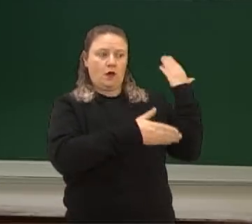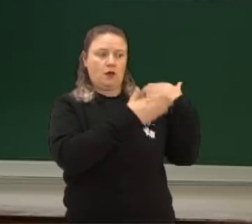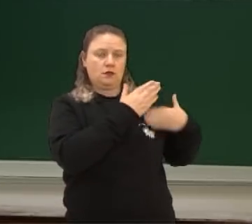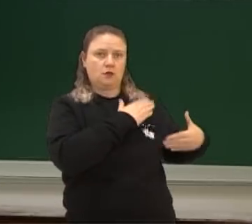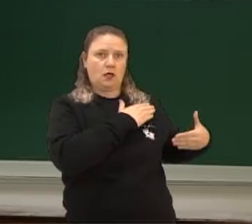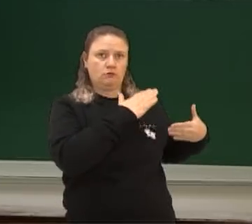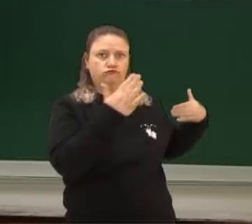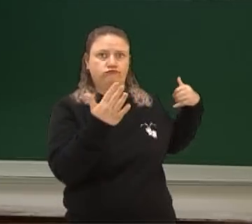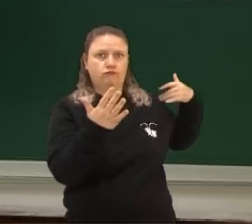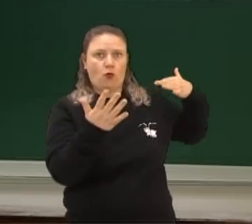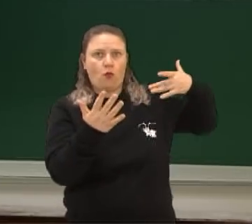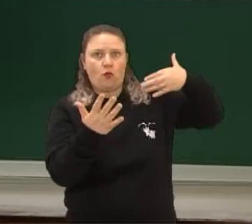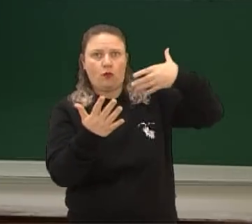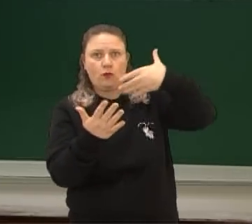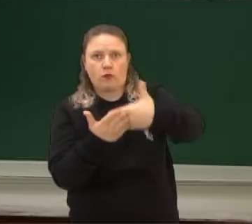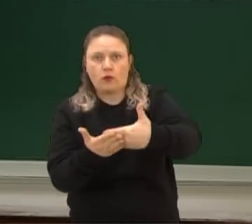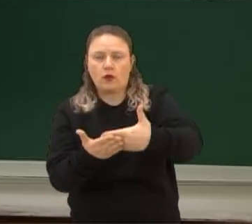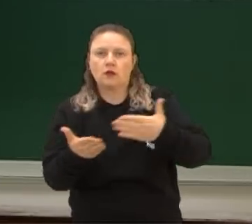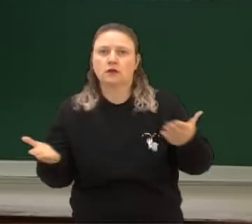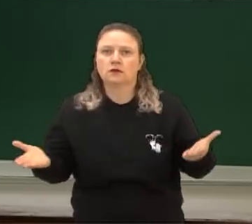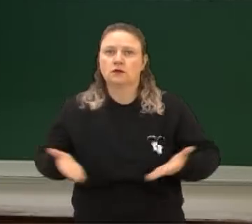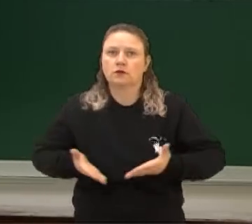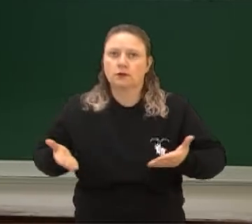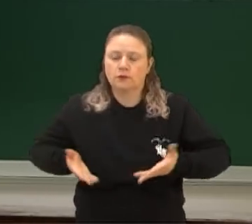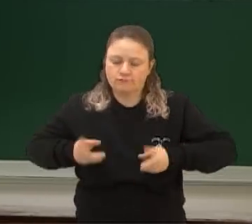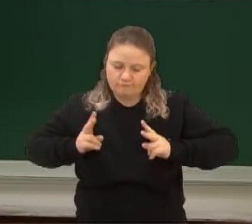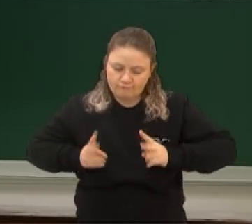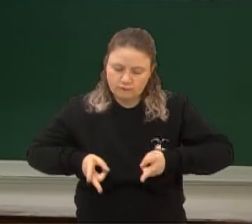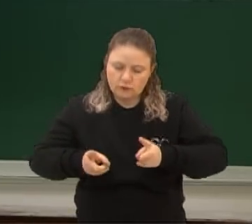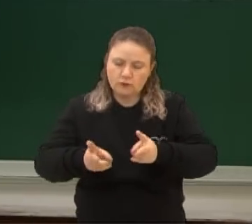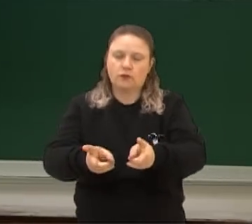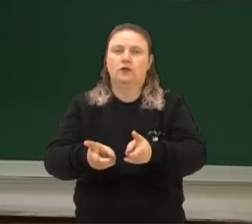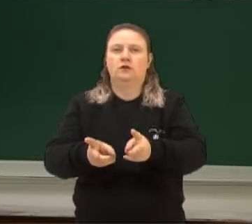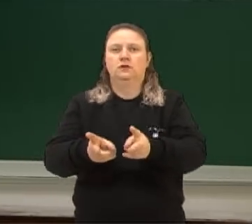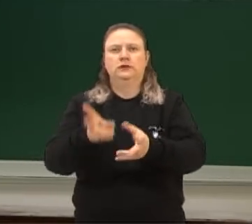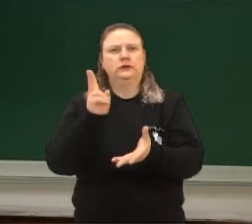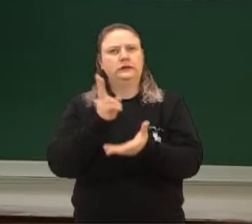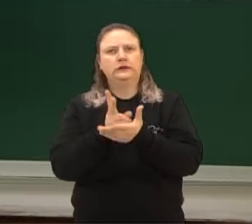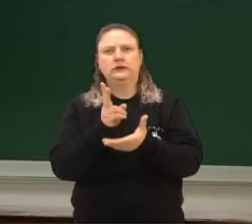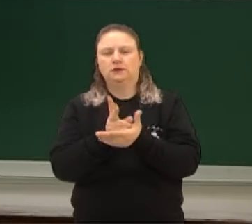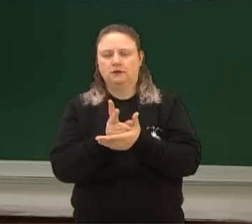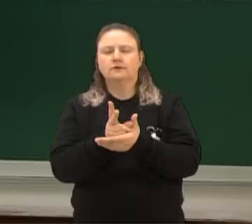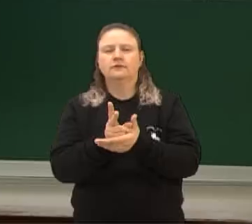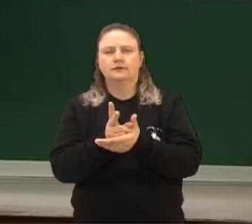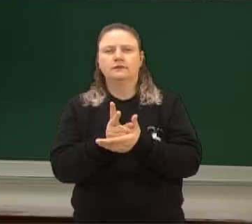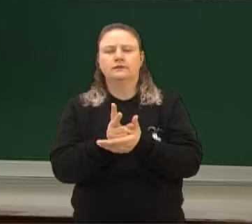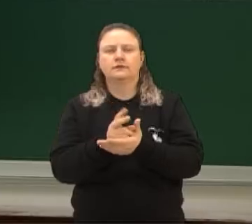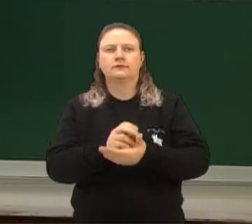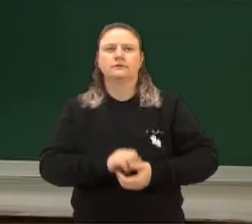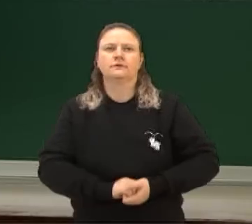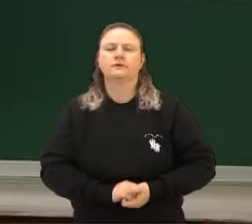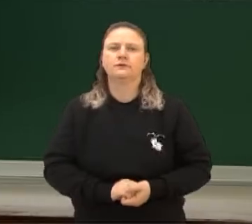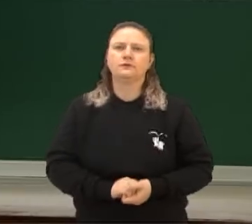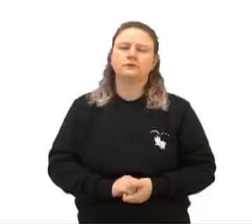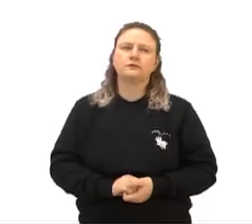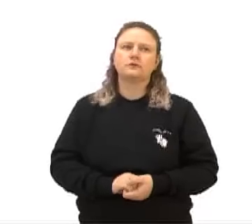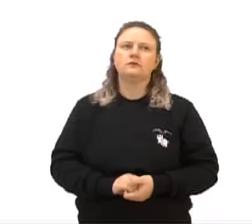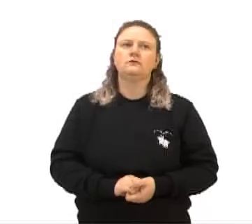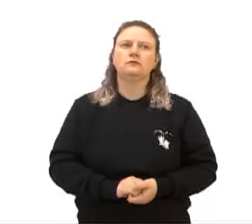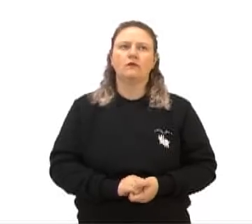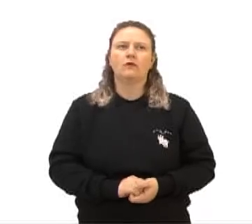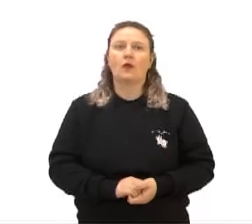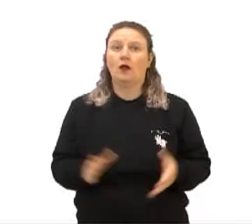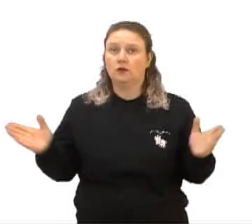presentes nos nossos dias porque ele fala de coisas da vida e eles estão sempre atuais. Bom, hoje nós